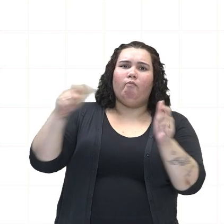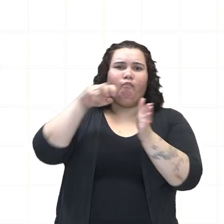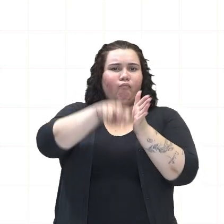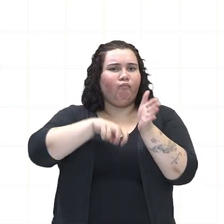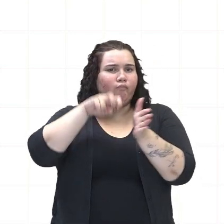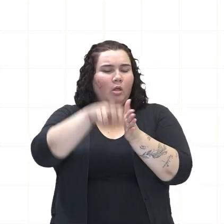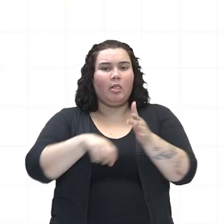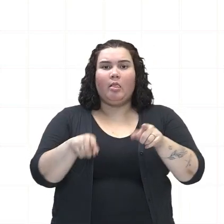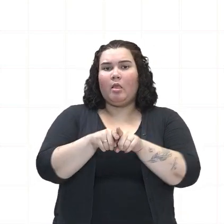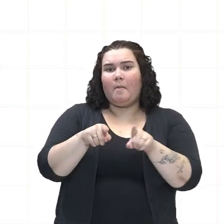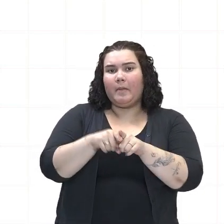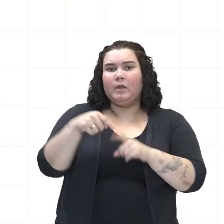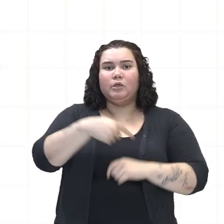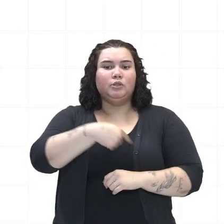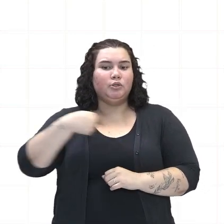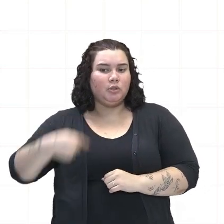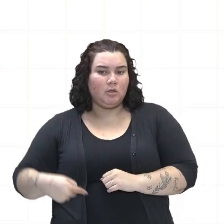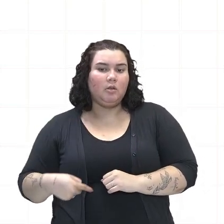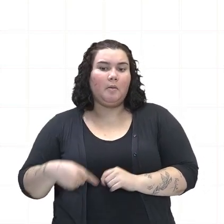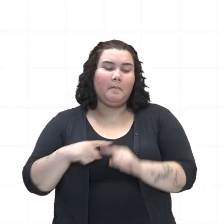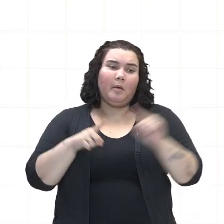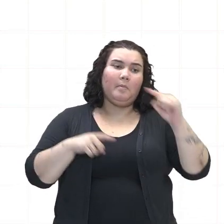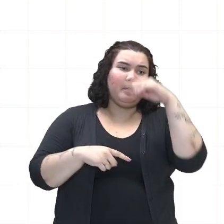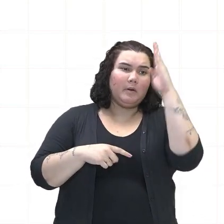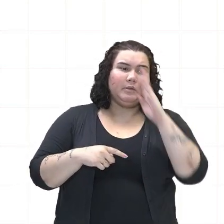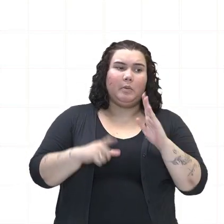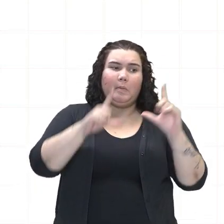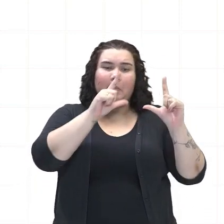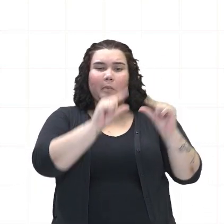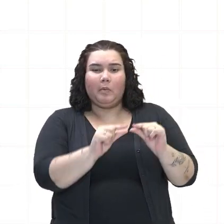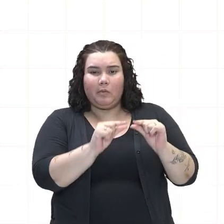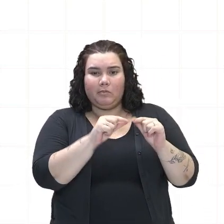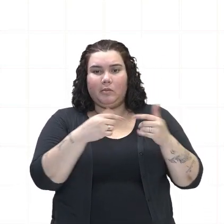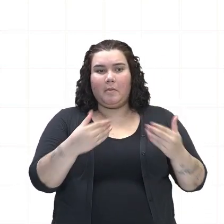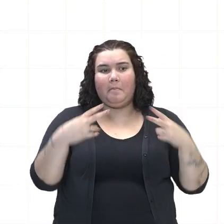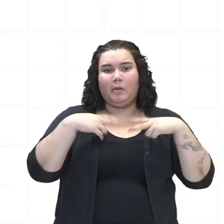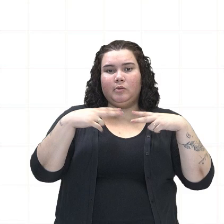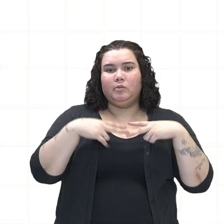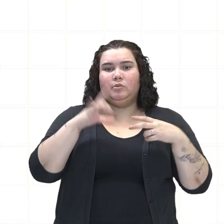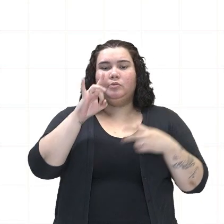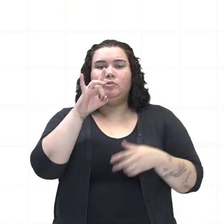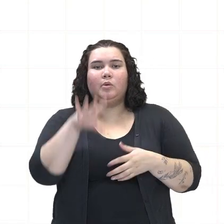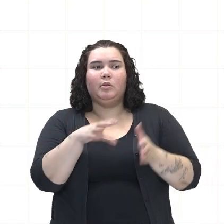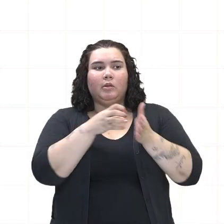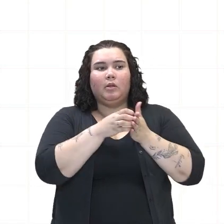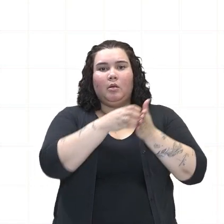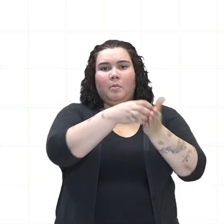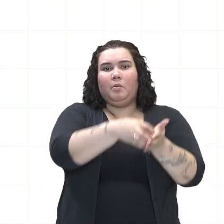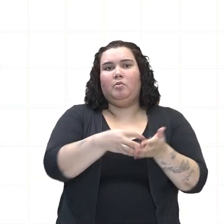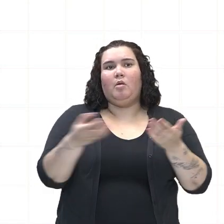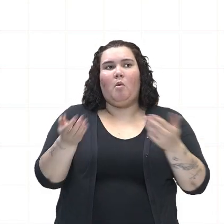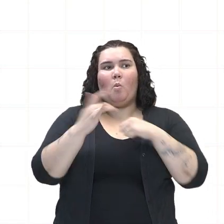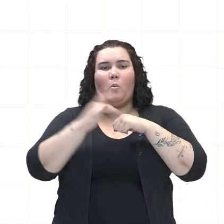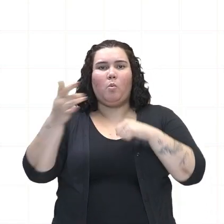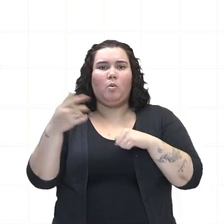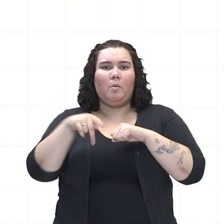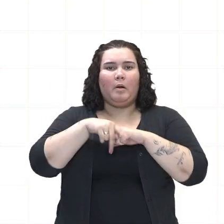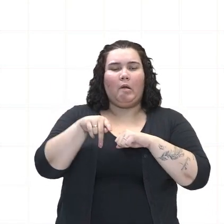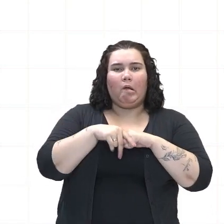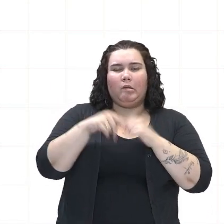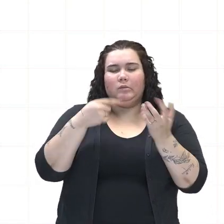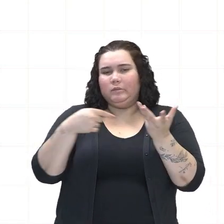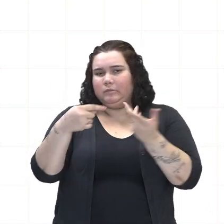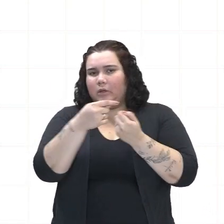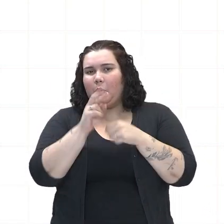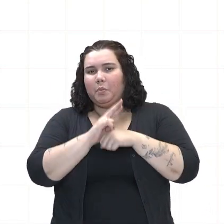como a China, e o Brasil tem poucas. Algumas delas são só privatizadas, só para transportar minérios, né?